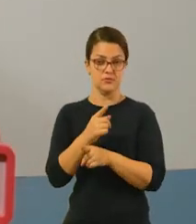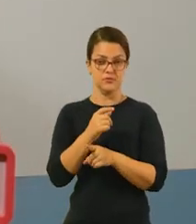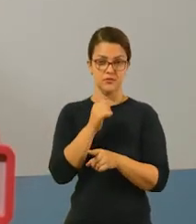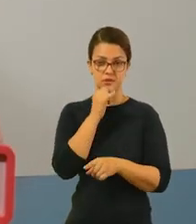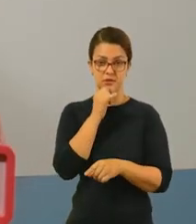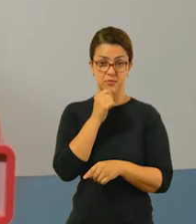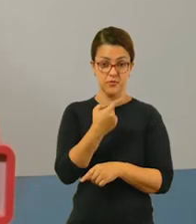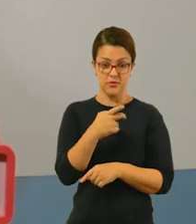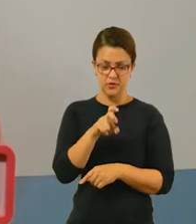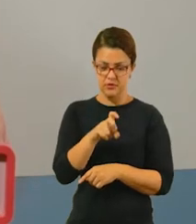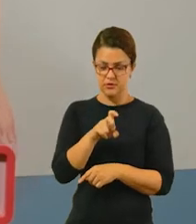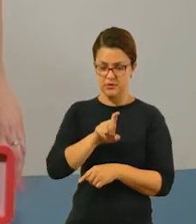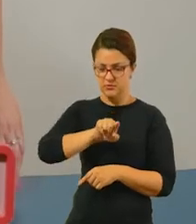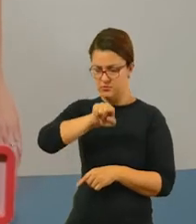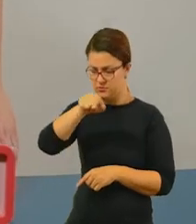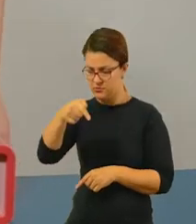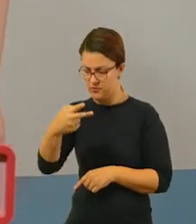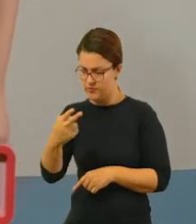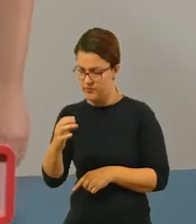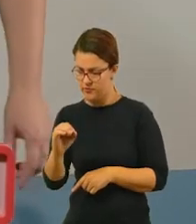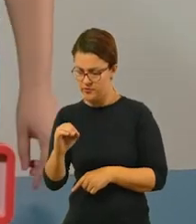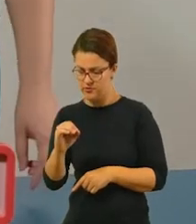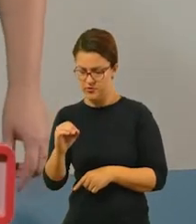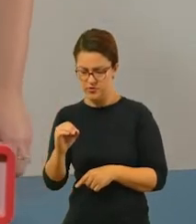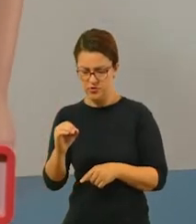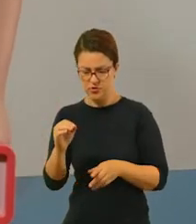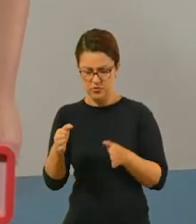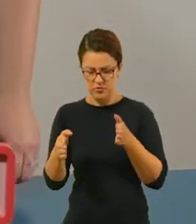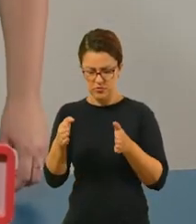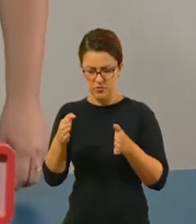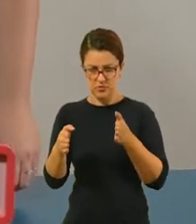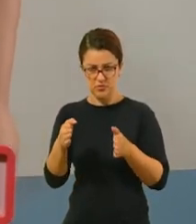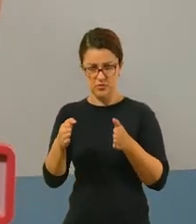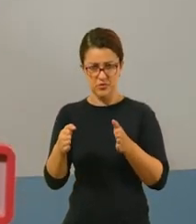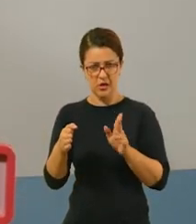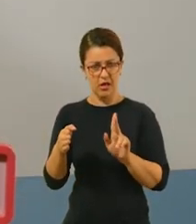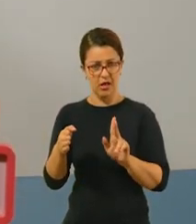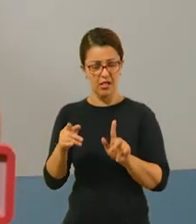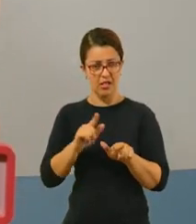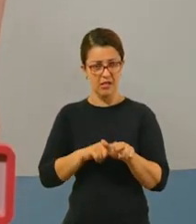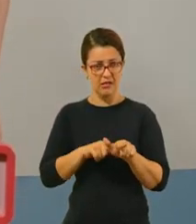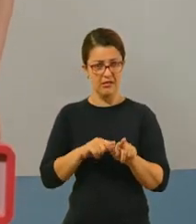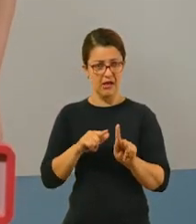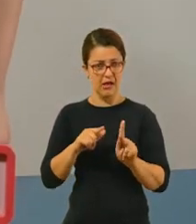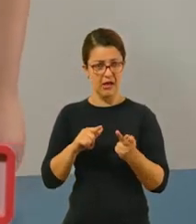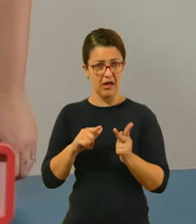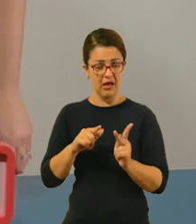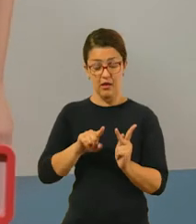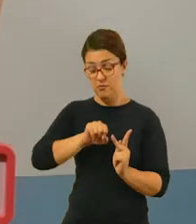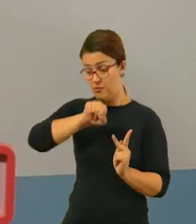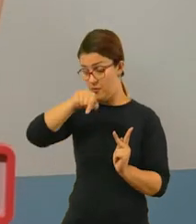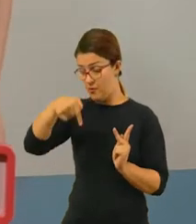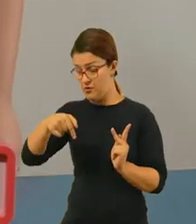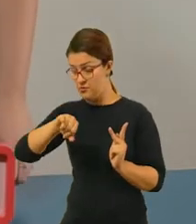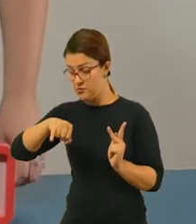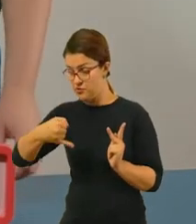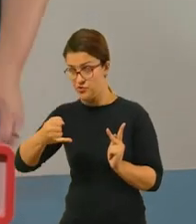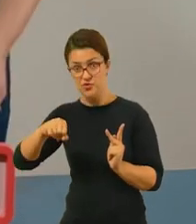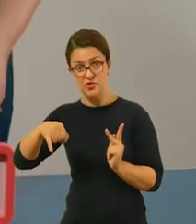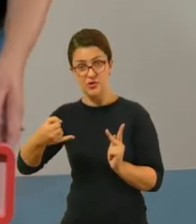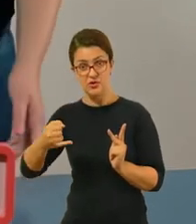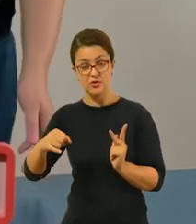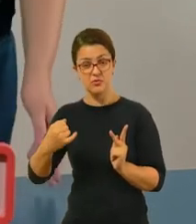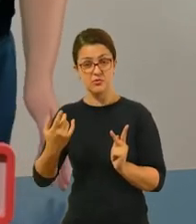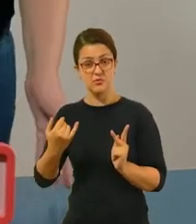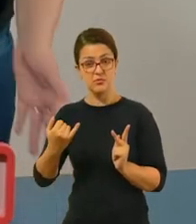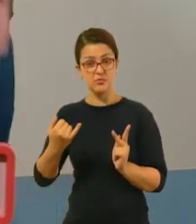tenho 15 e o próximo número é o 20. Entre o 15 e o 20, eu tenho a letra H. E a próxima letra é a J, porque